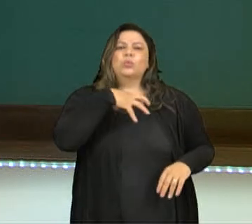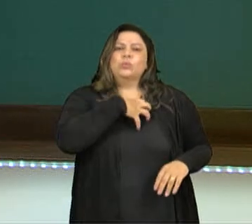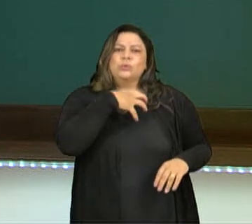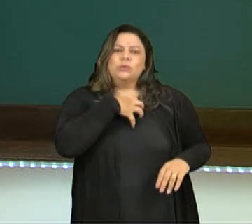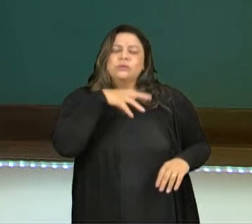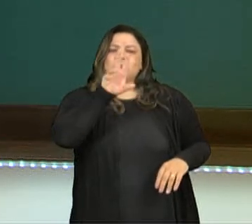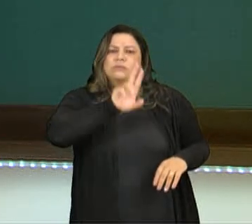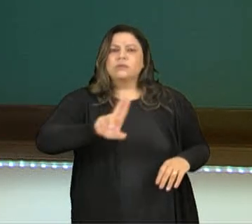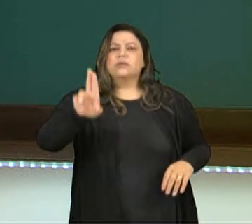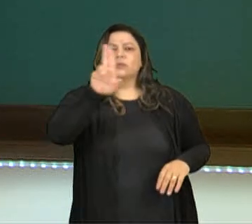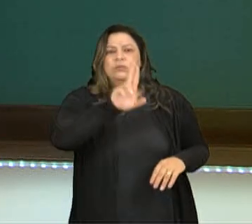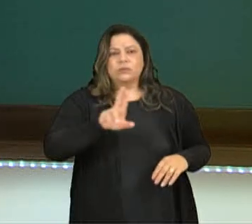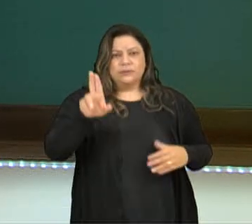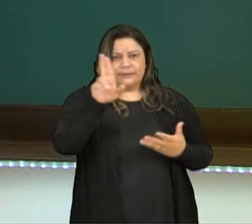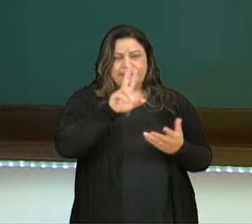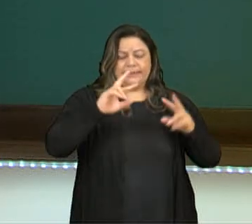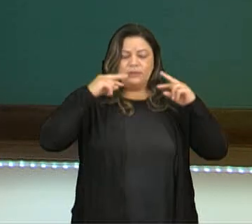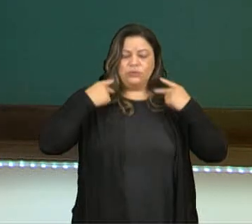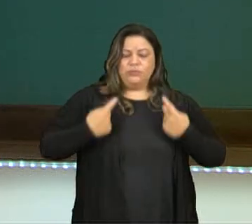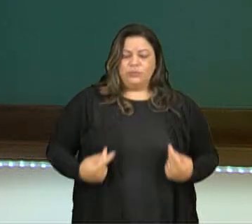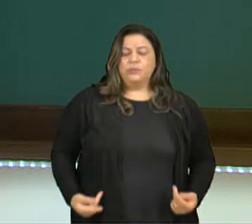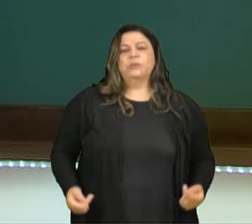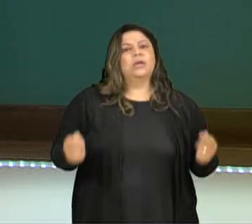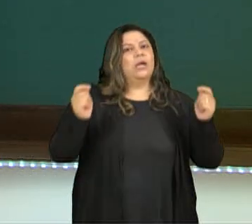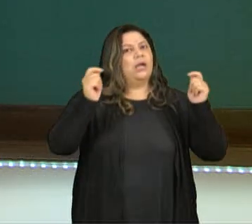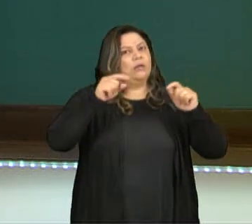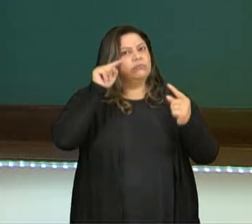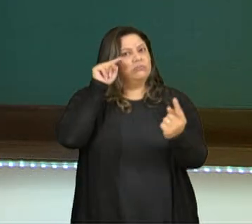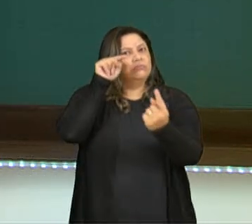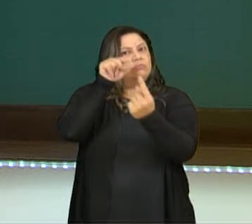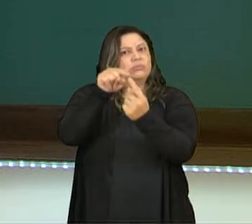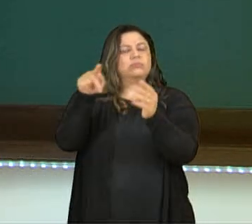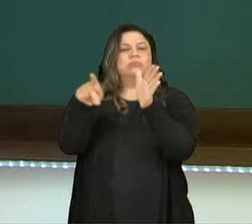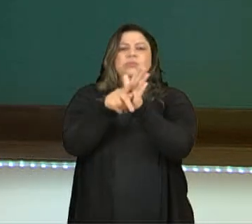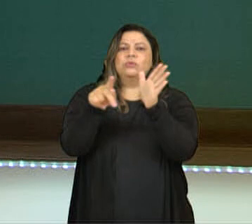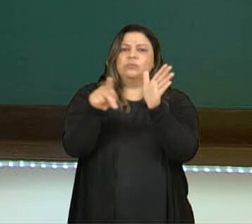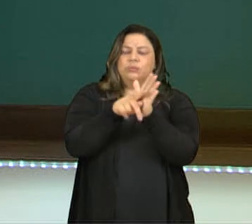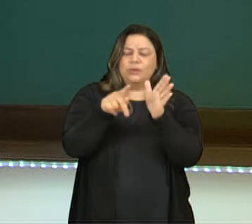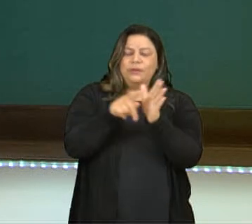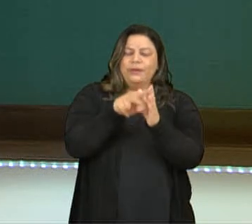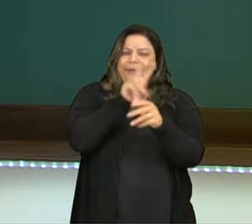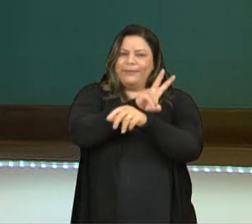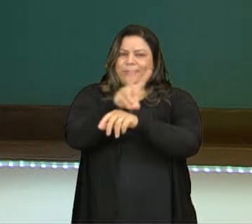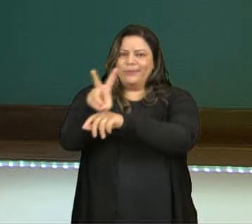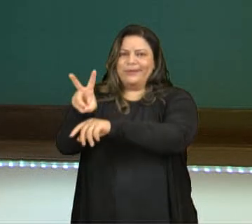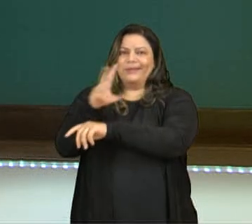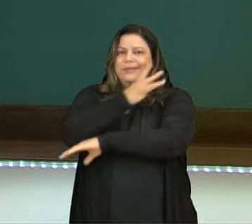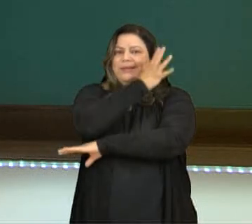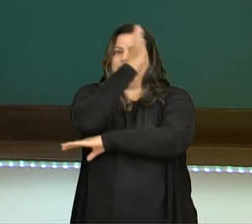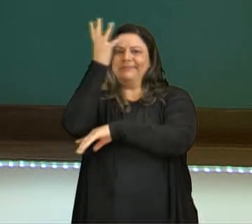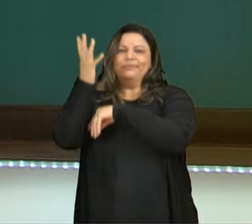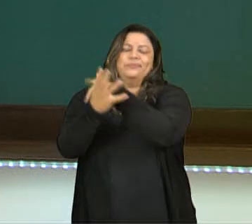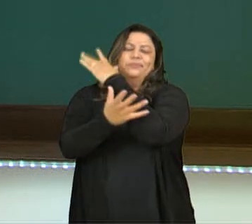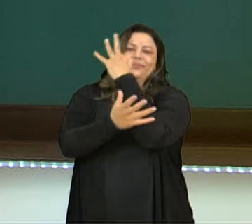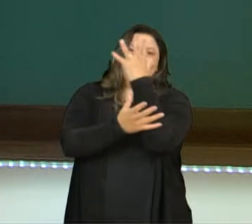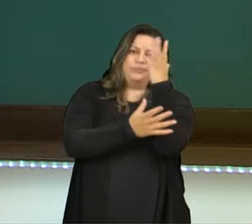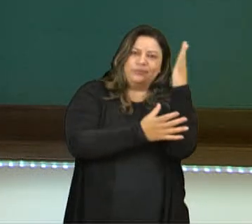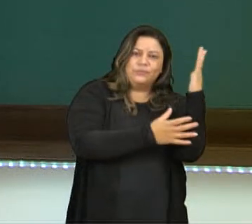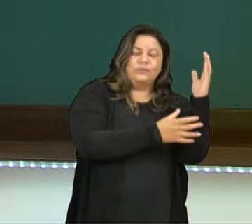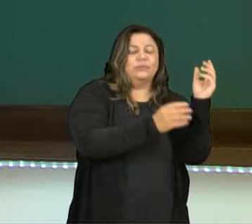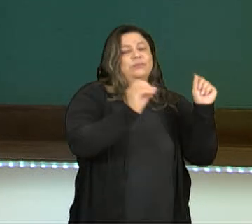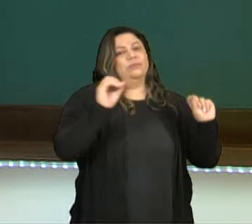é utilizado pelo homem é determinante para a manutenção dele na natureza. Ou seja,